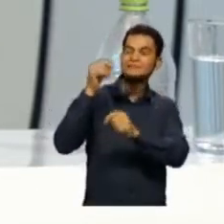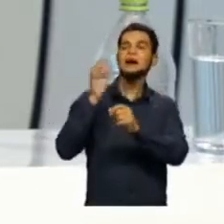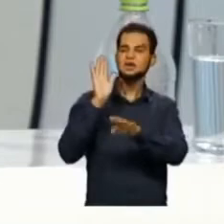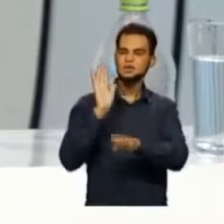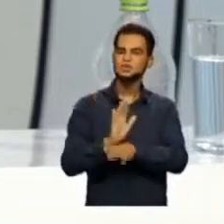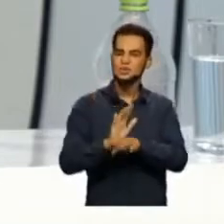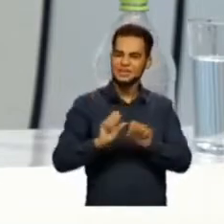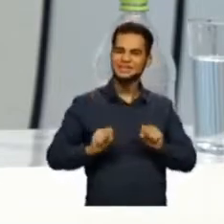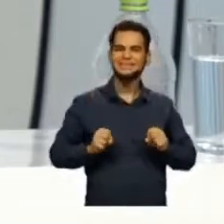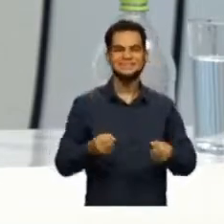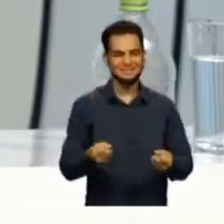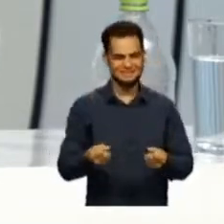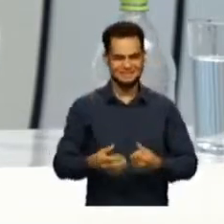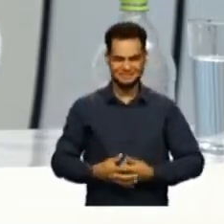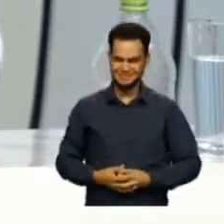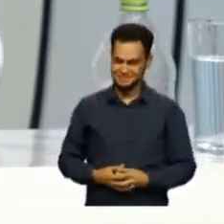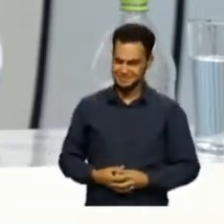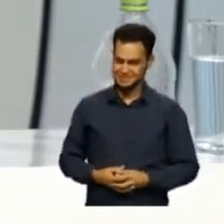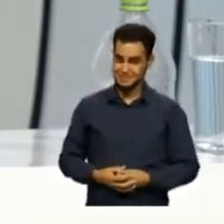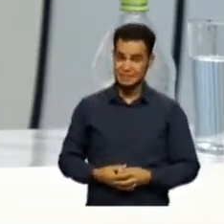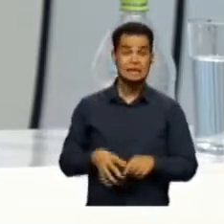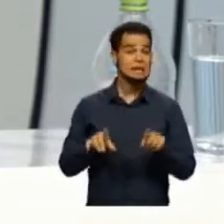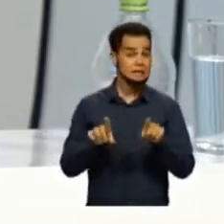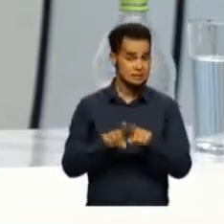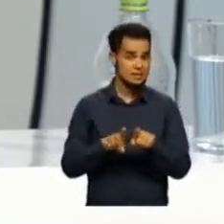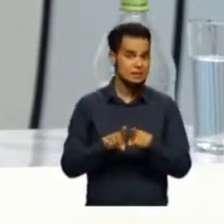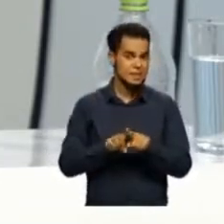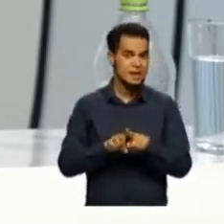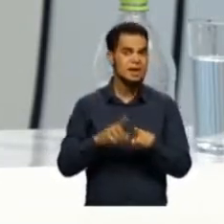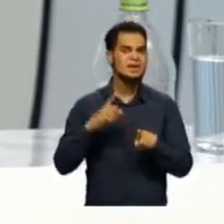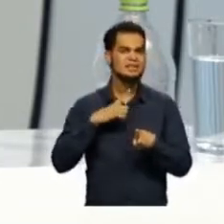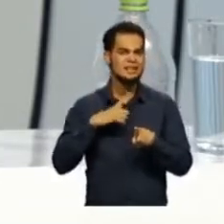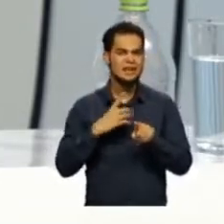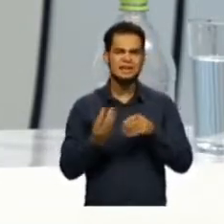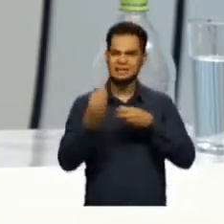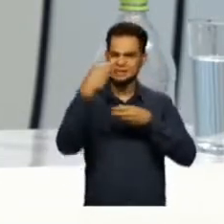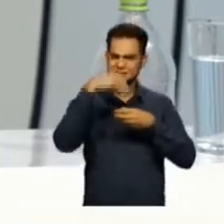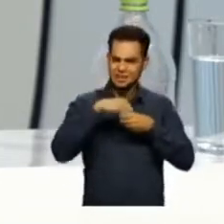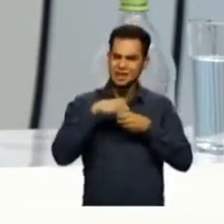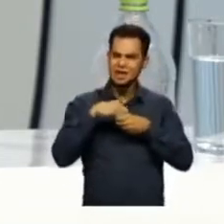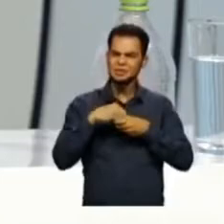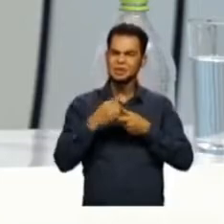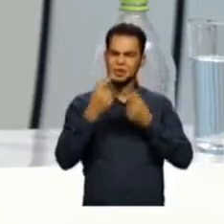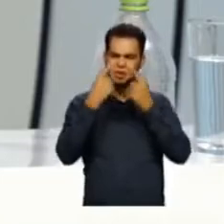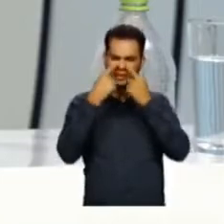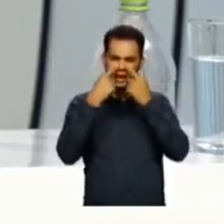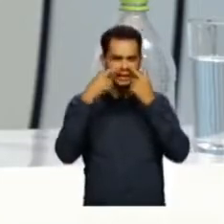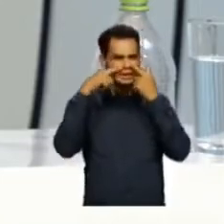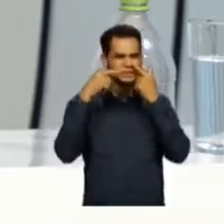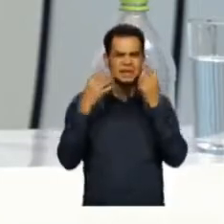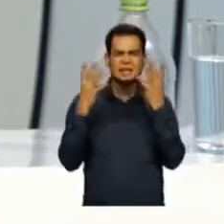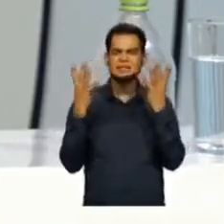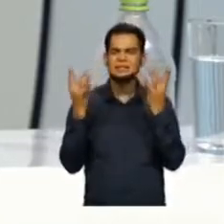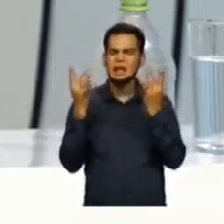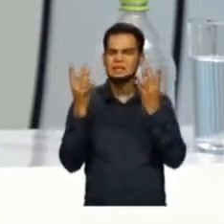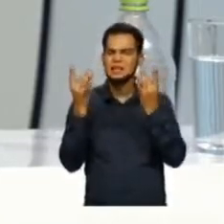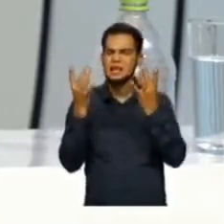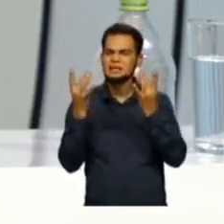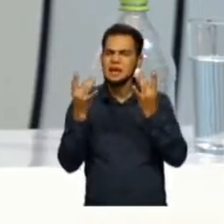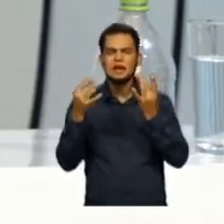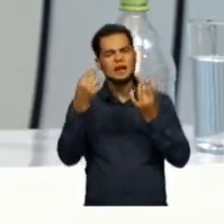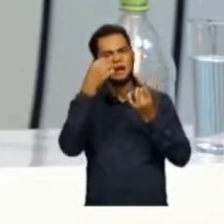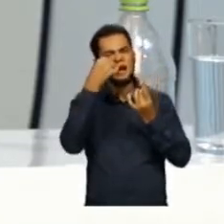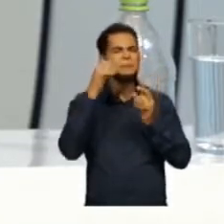também ela tem grande quantidade aí de muco. Esse muco ele ajuda muito aí